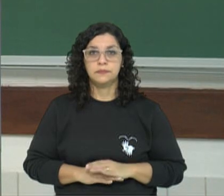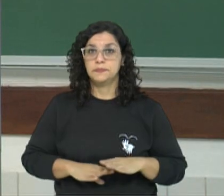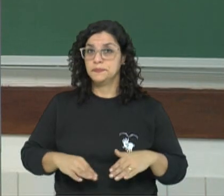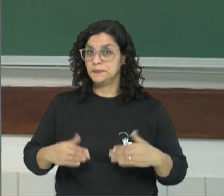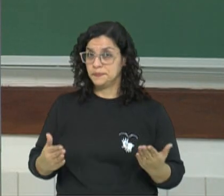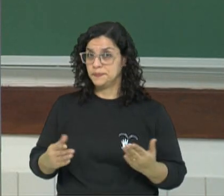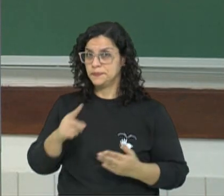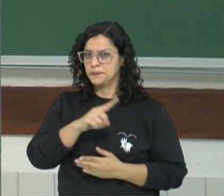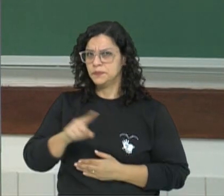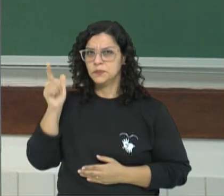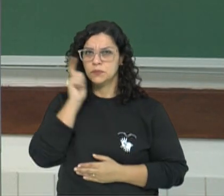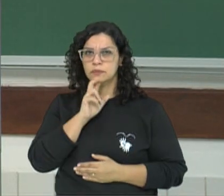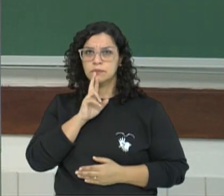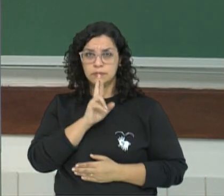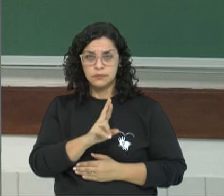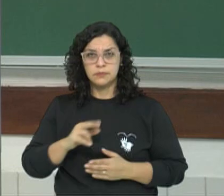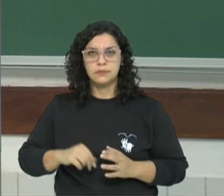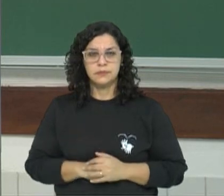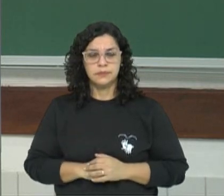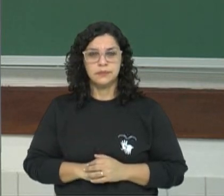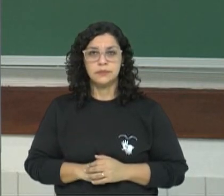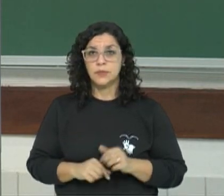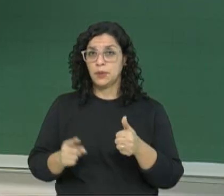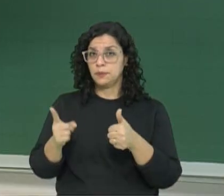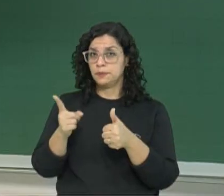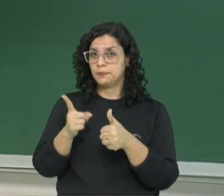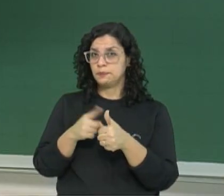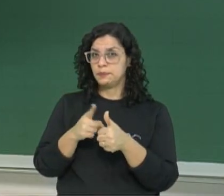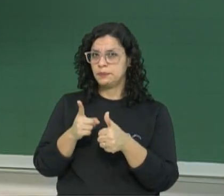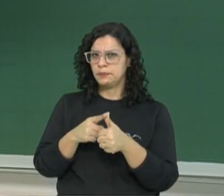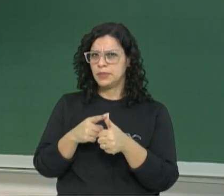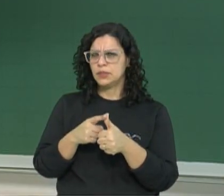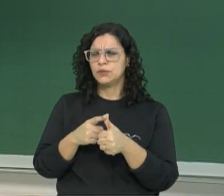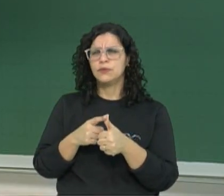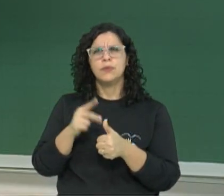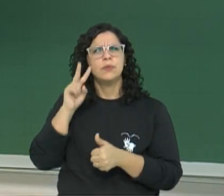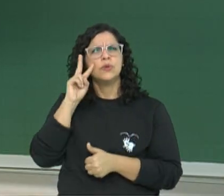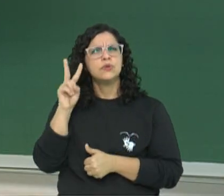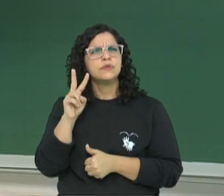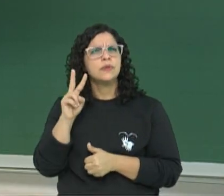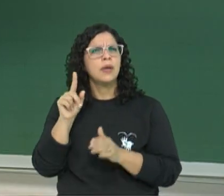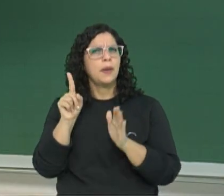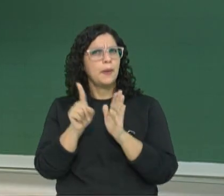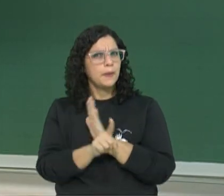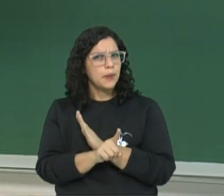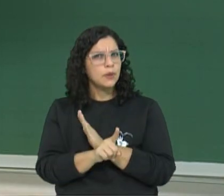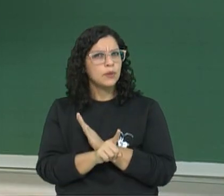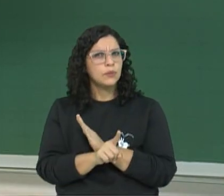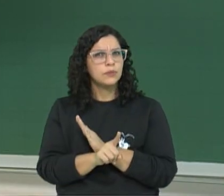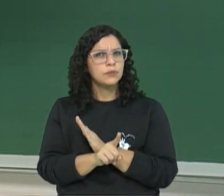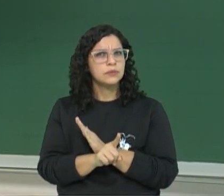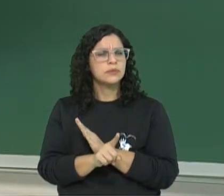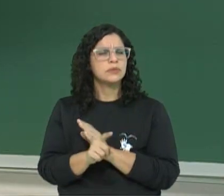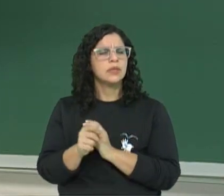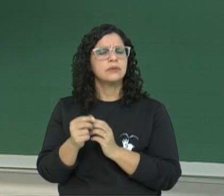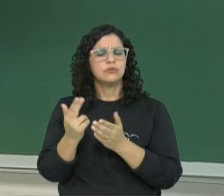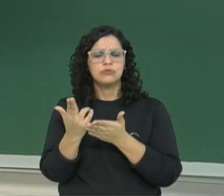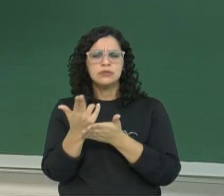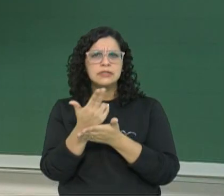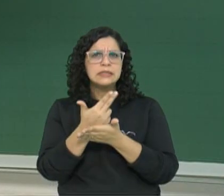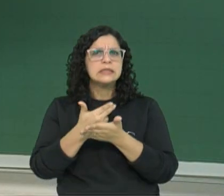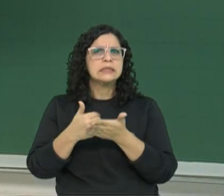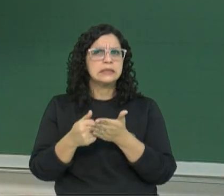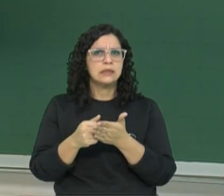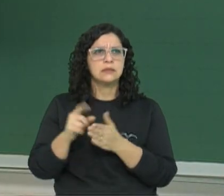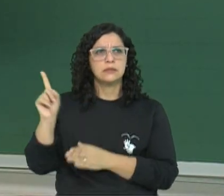E aí, meus queridos, conseguiram resolver? Primeira coisa, né? Vamos ver a questão da imagem da barragem, né?